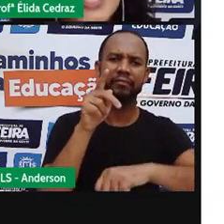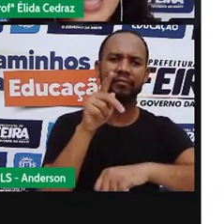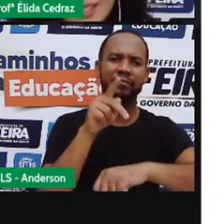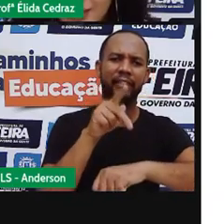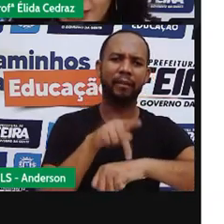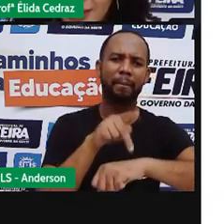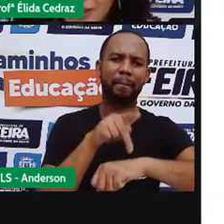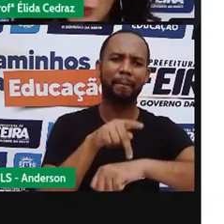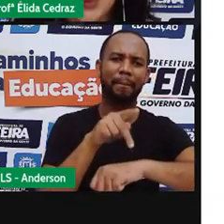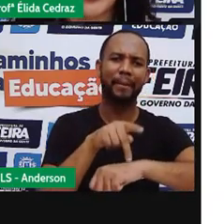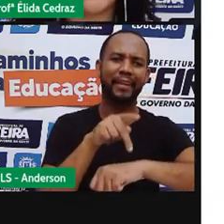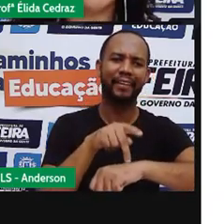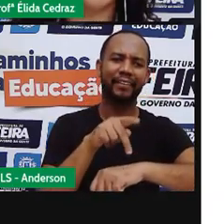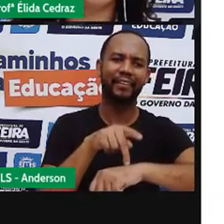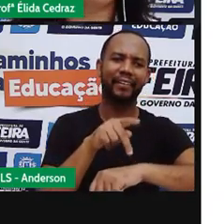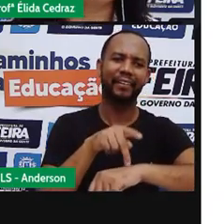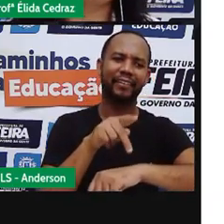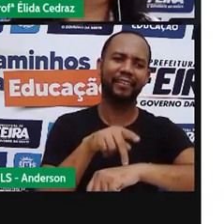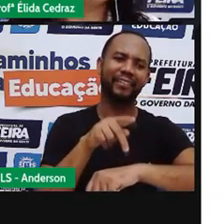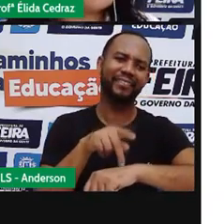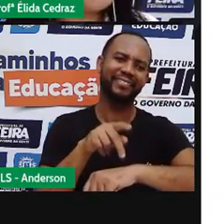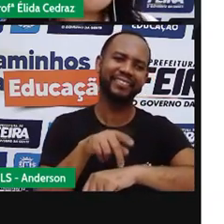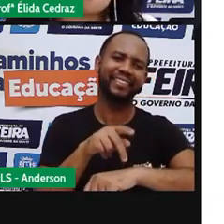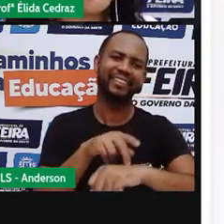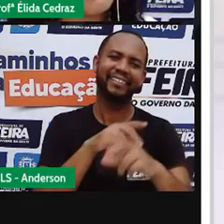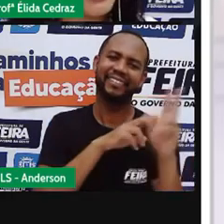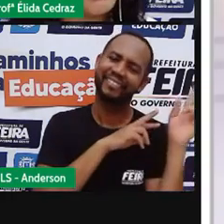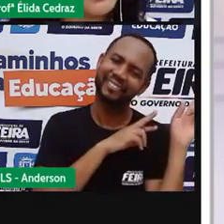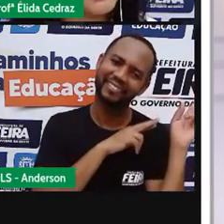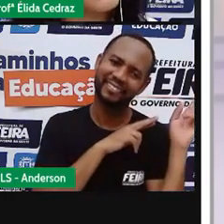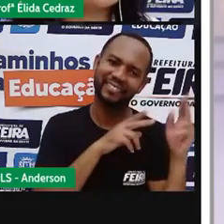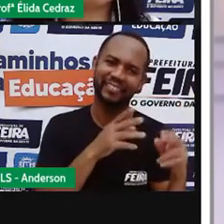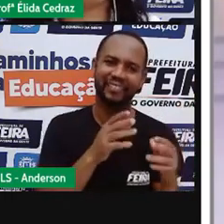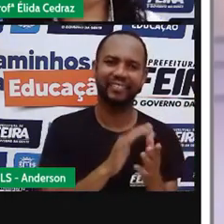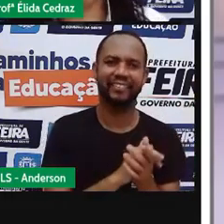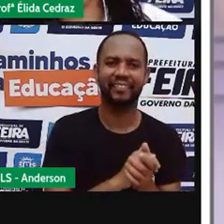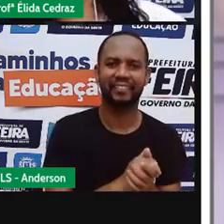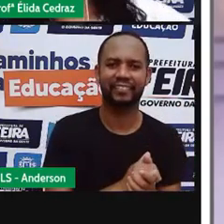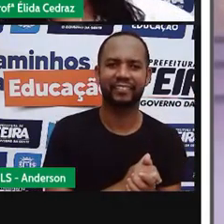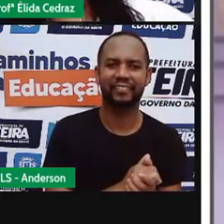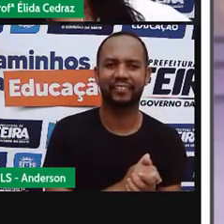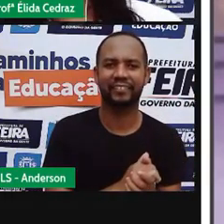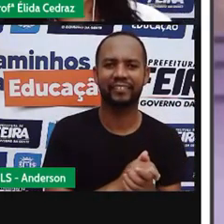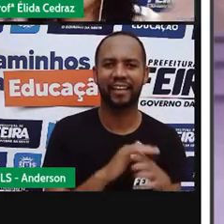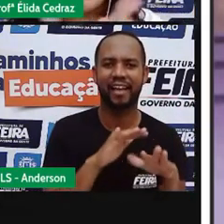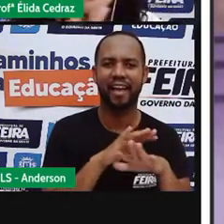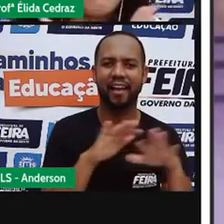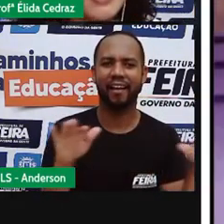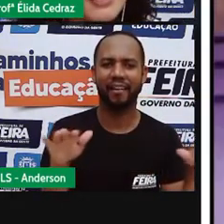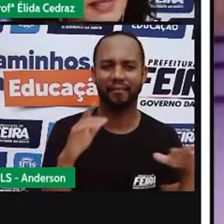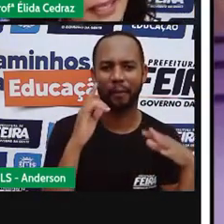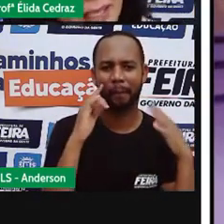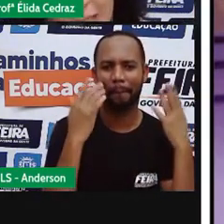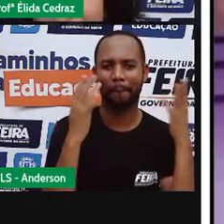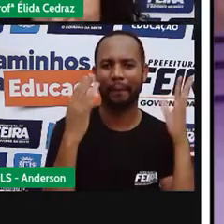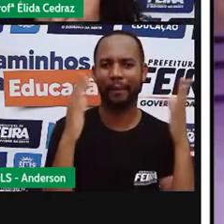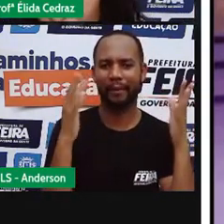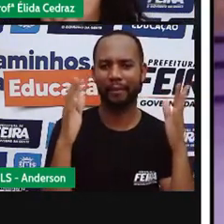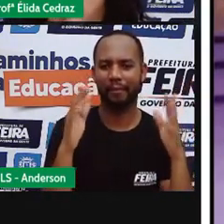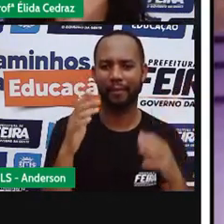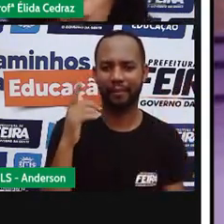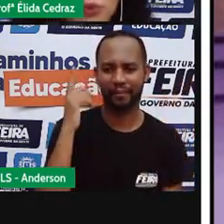do Descanso. Tem mais algum bairro para a gente descobrir? Não! E parabéns para